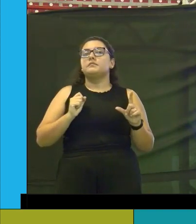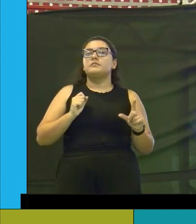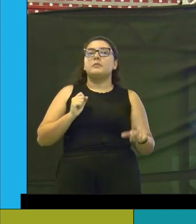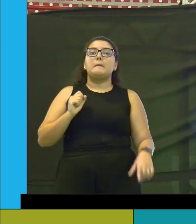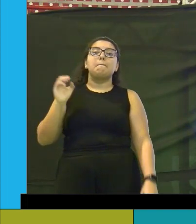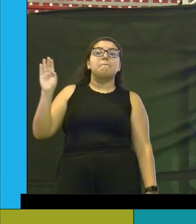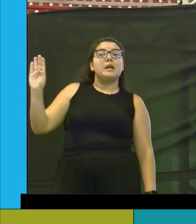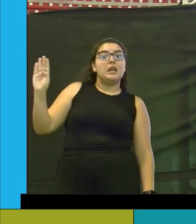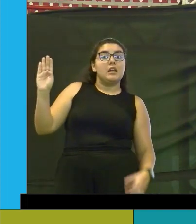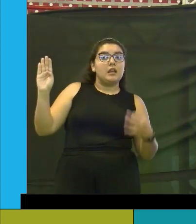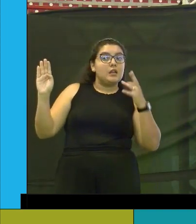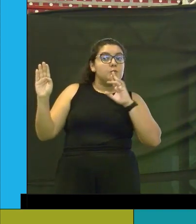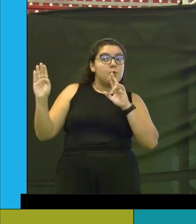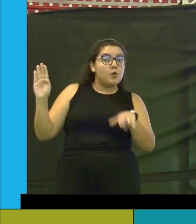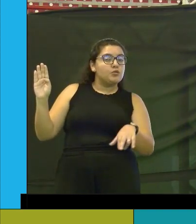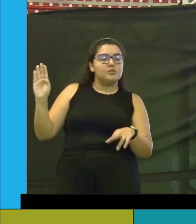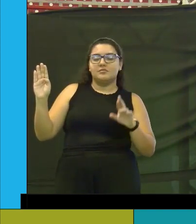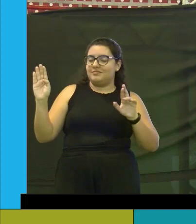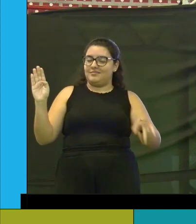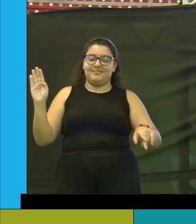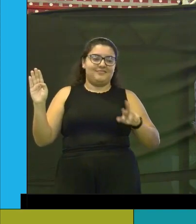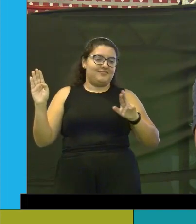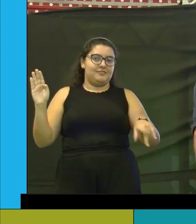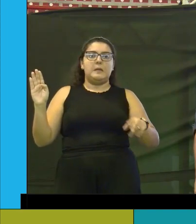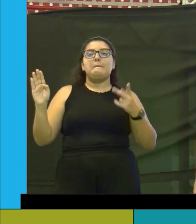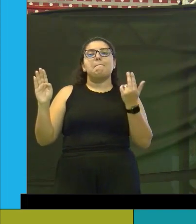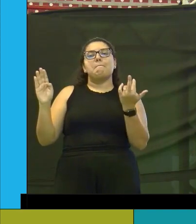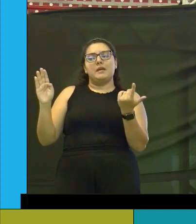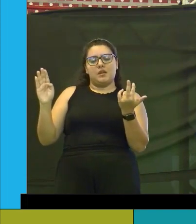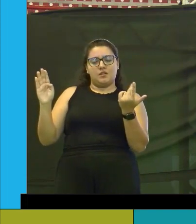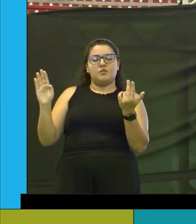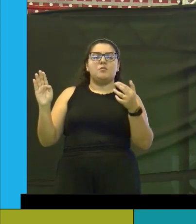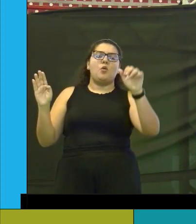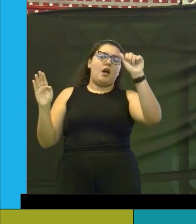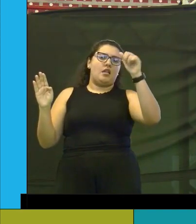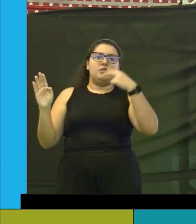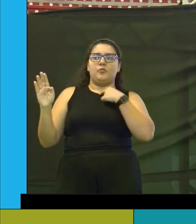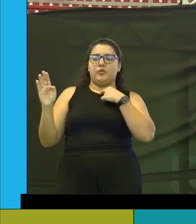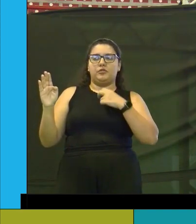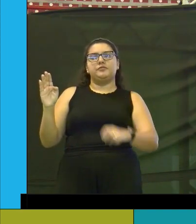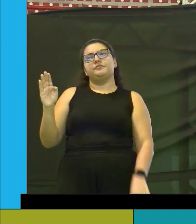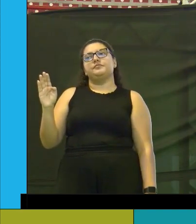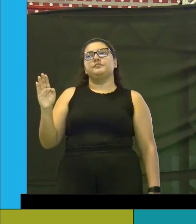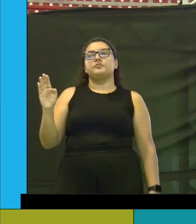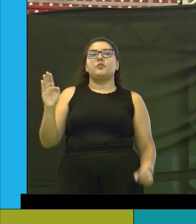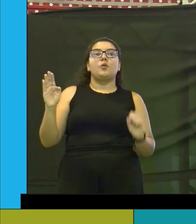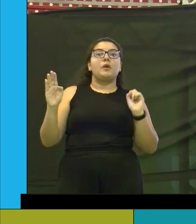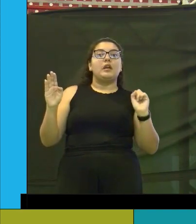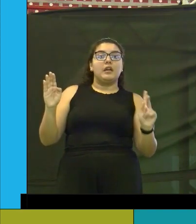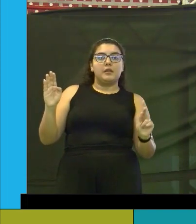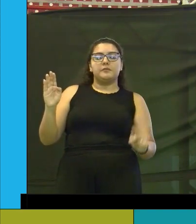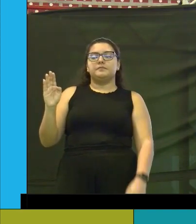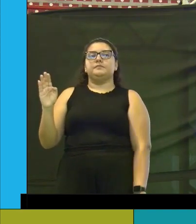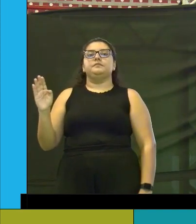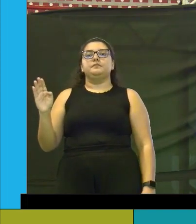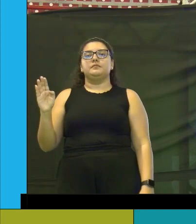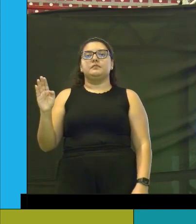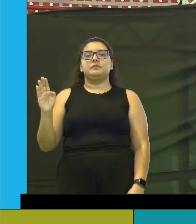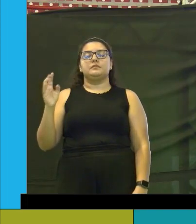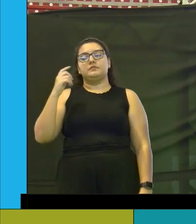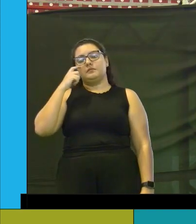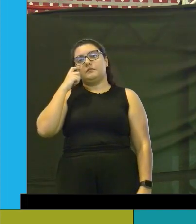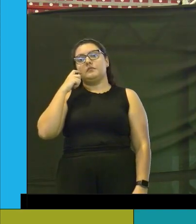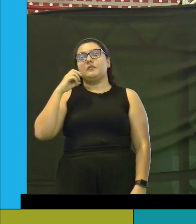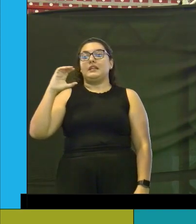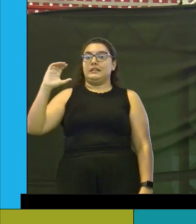letra D como resposta? Também não, pelo mesmo motivo que eu não marcaria a letra A. Perfeito. Agora,